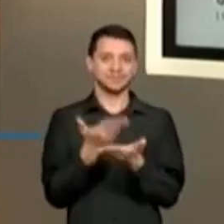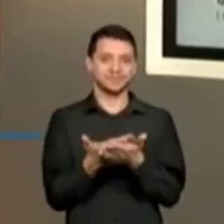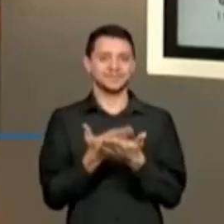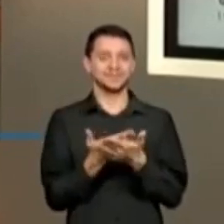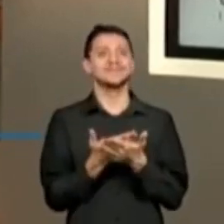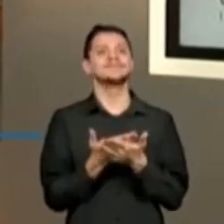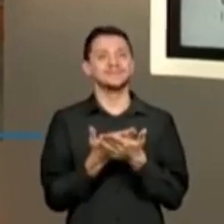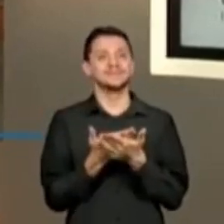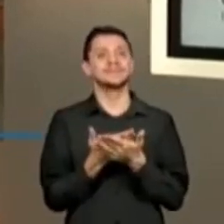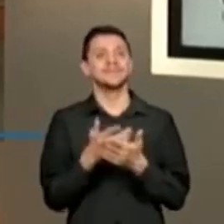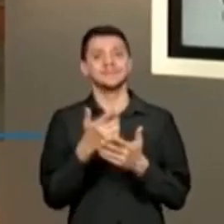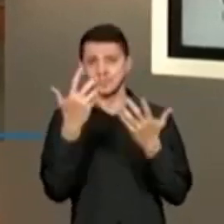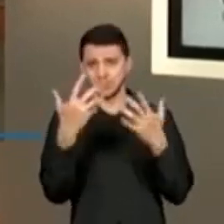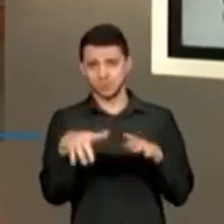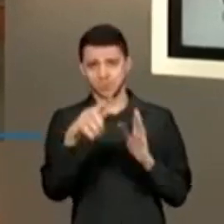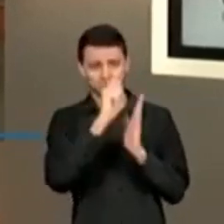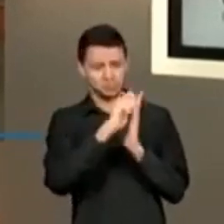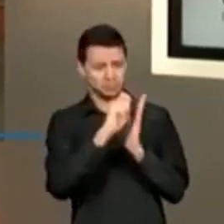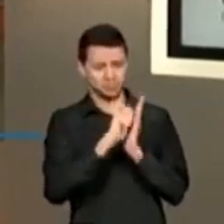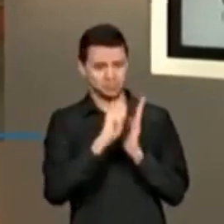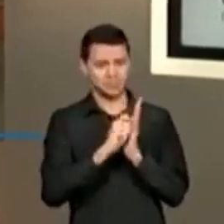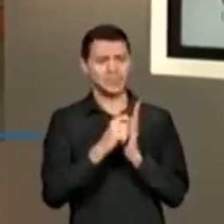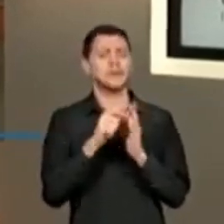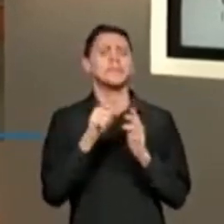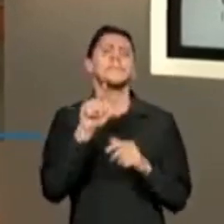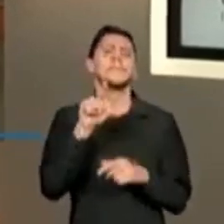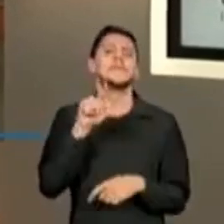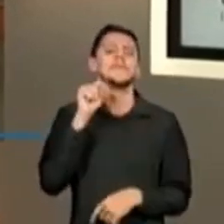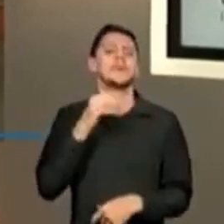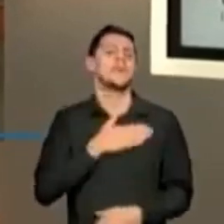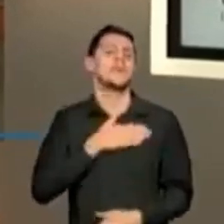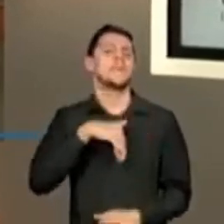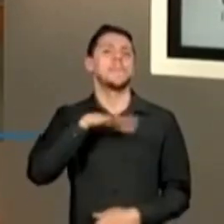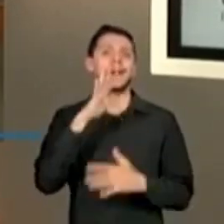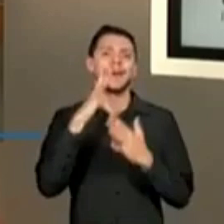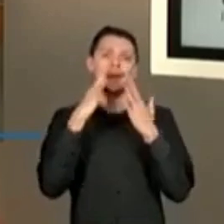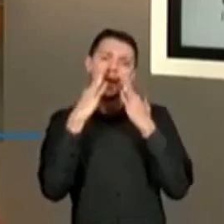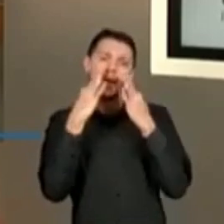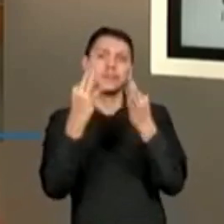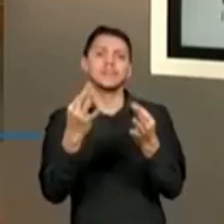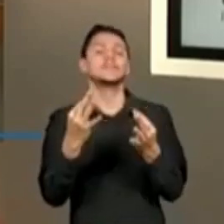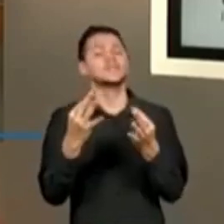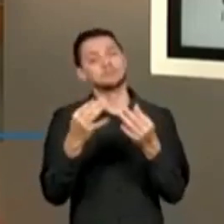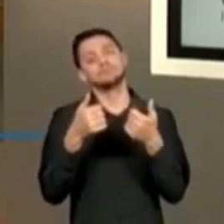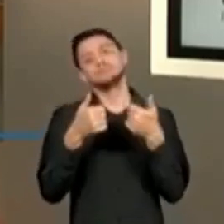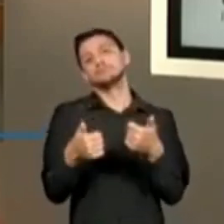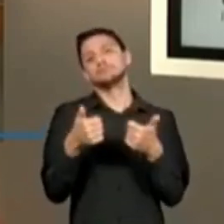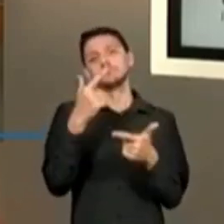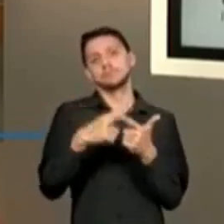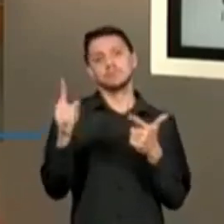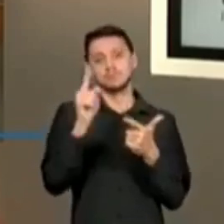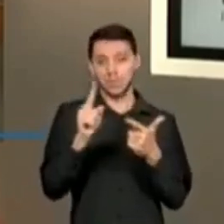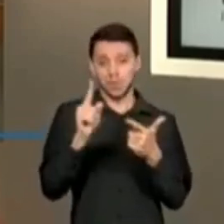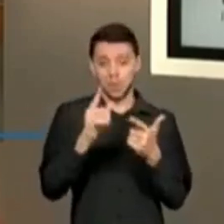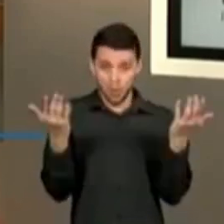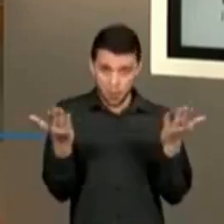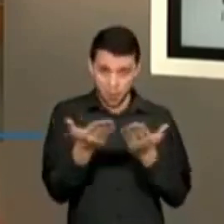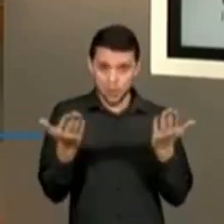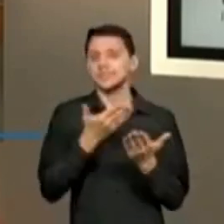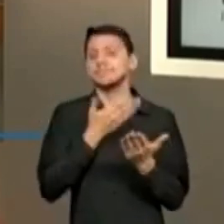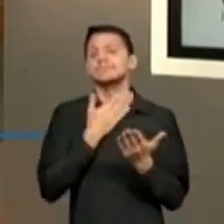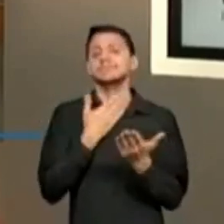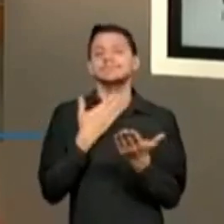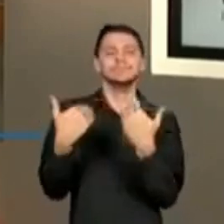quero realizar as anotações agora, prefiro prestar atenção, não tem problema. Presta atenção na gente hoje vai ser um grande bate-papo,